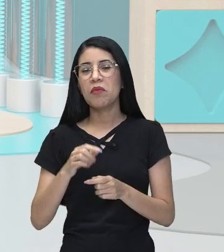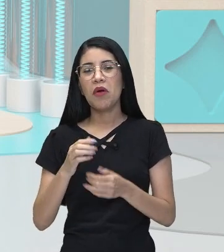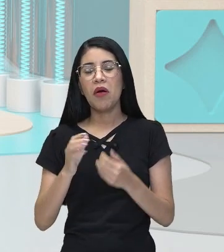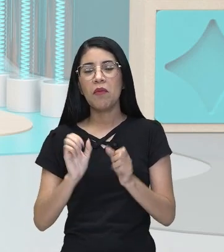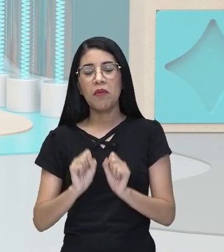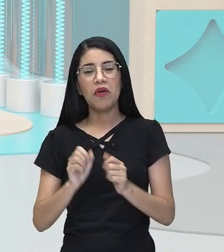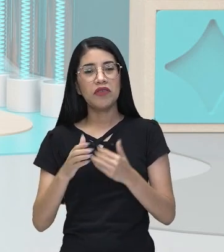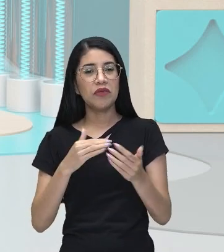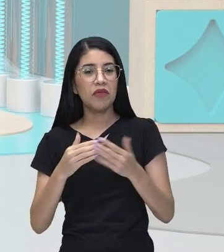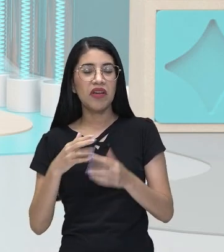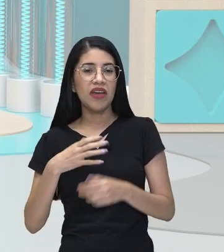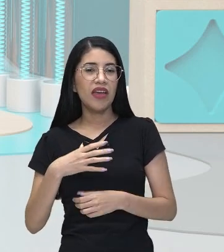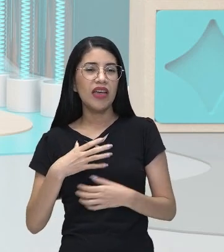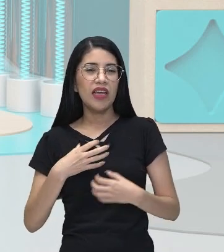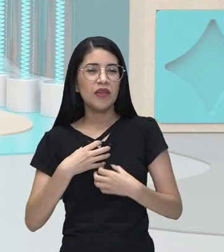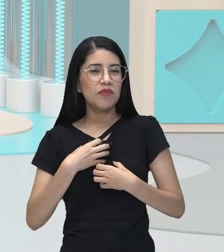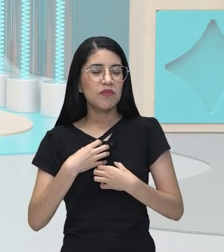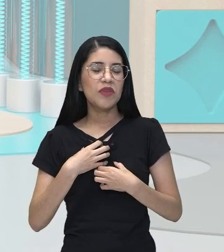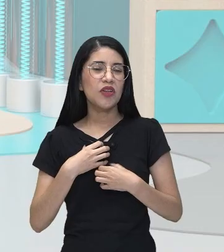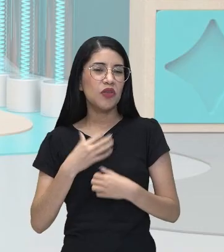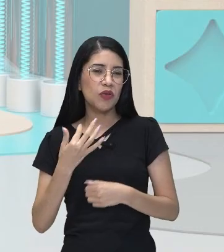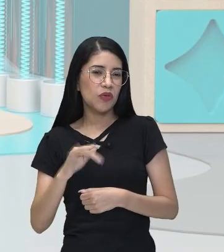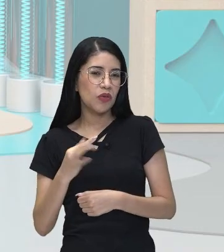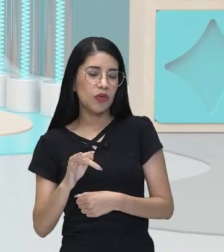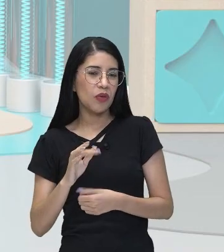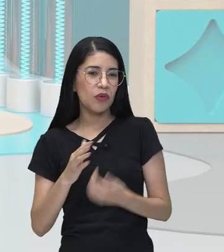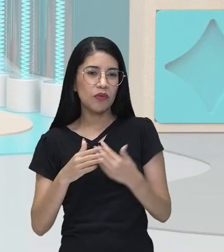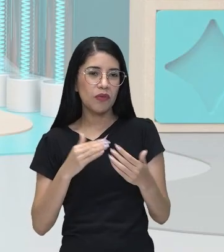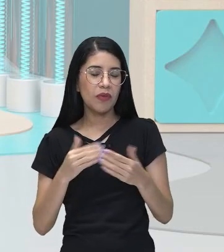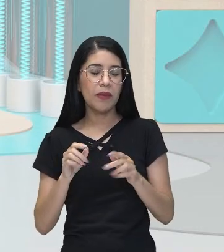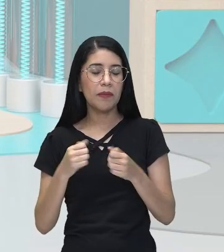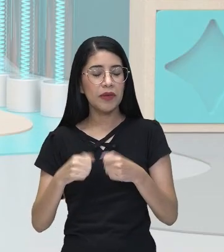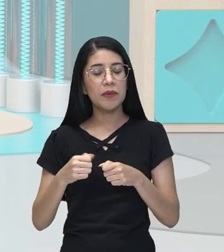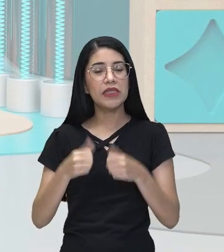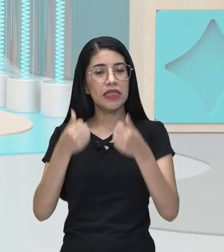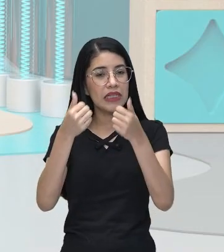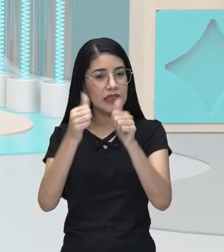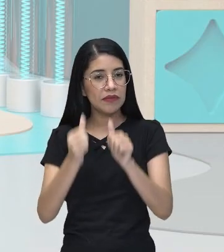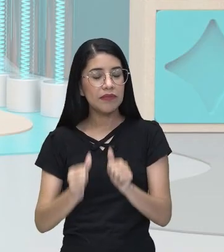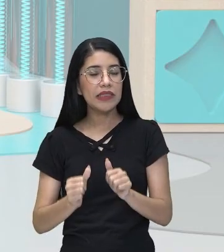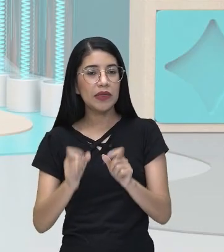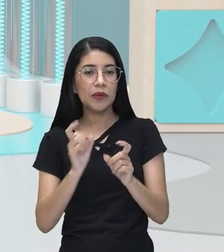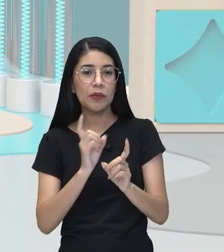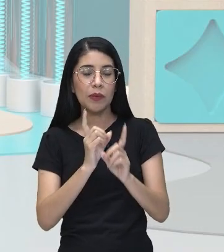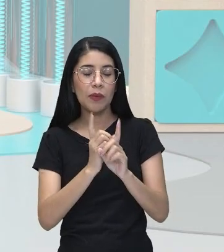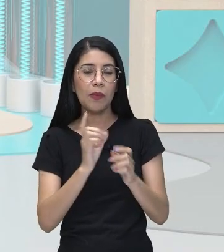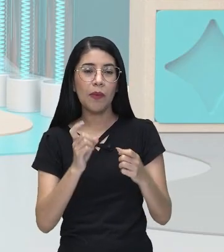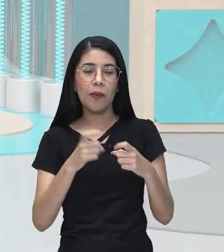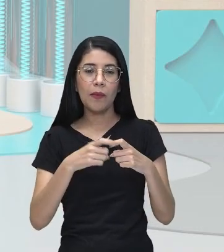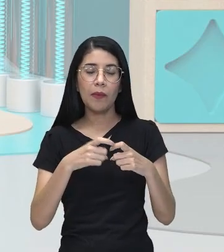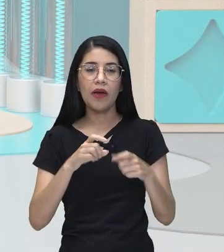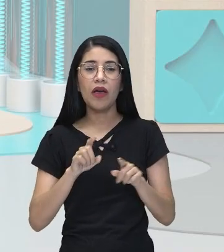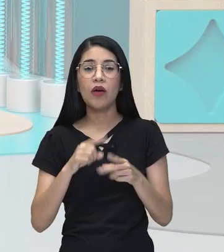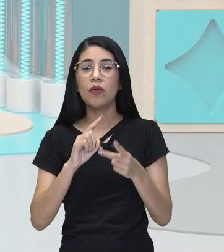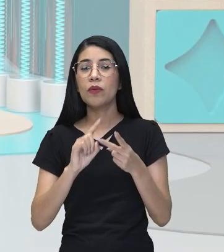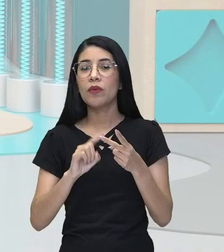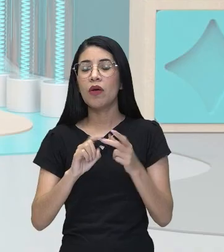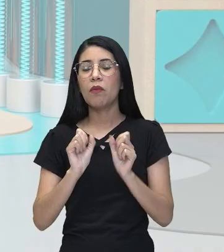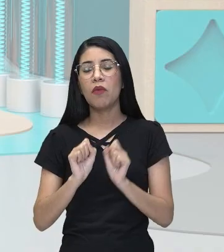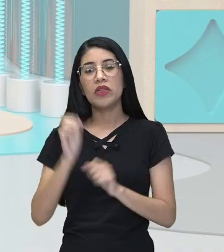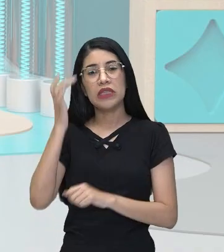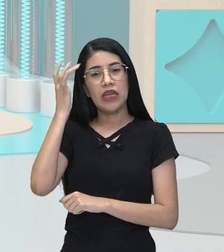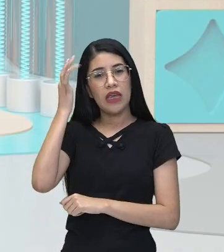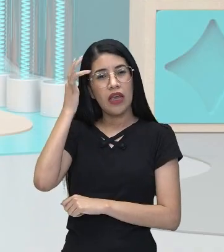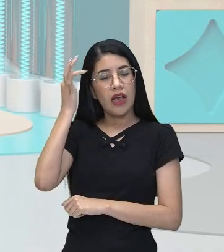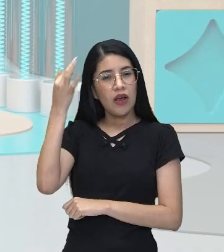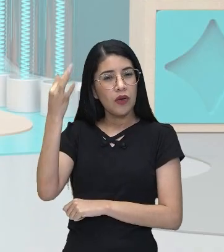angina, pode ser só gases, né? Então, tem que ser avaliado. Um segundo sintoma é dor de cabeça, pode ser só uma enxaqueca, mas